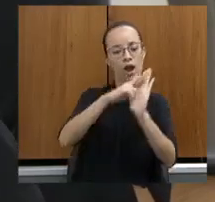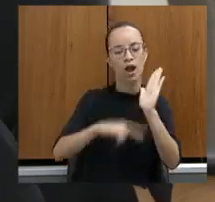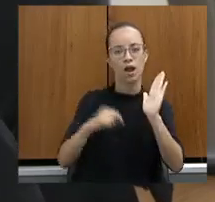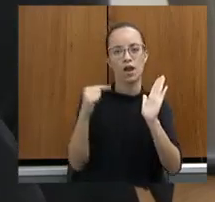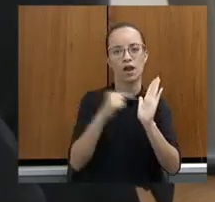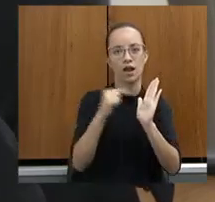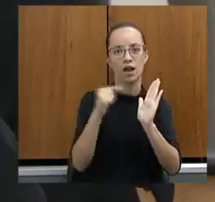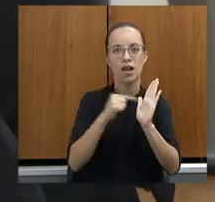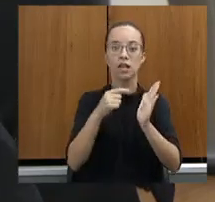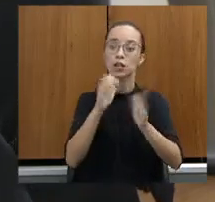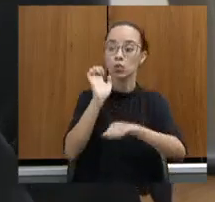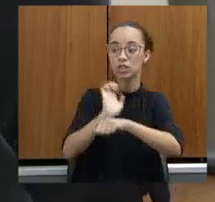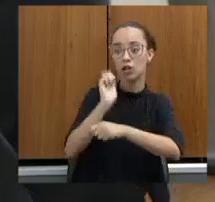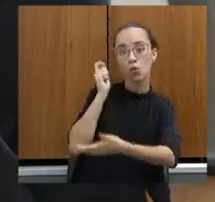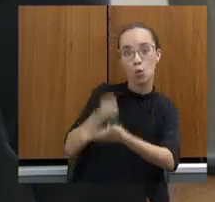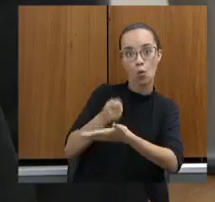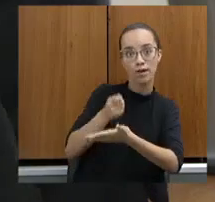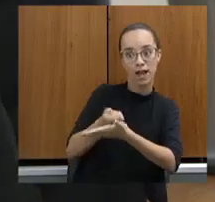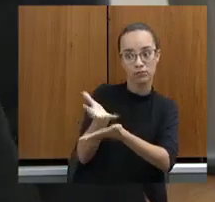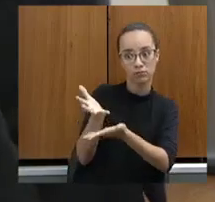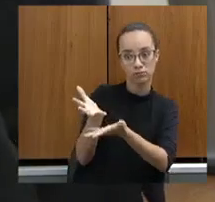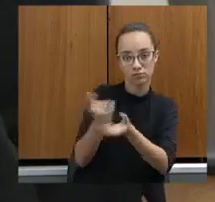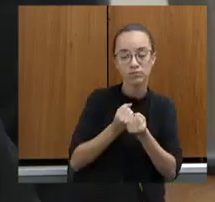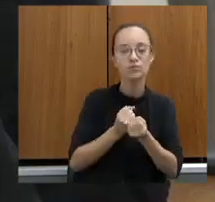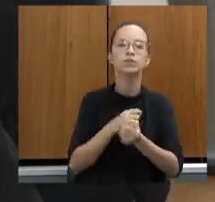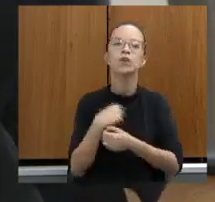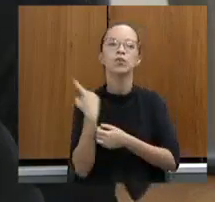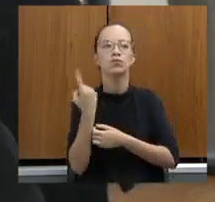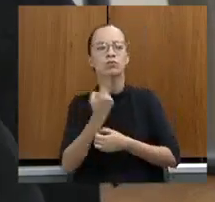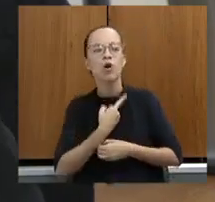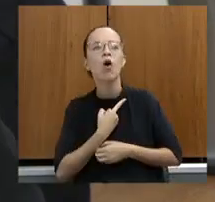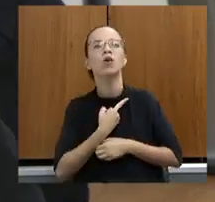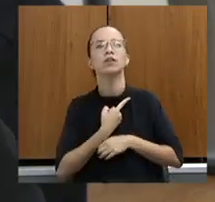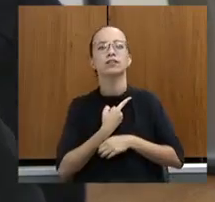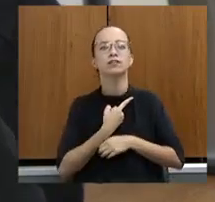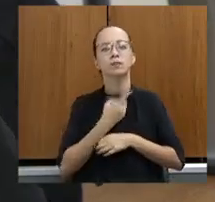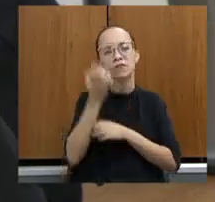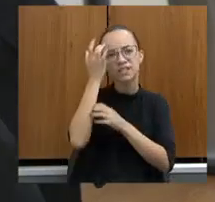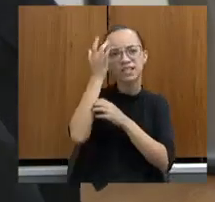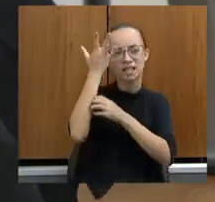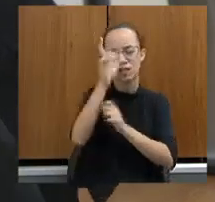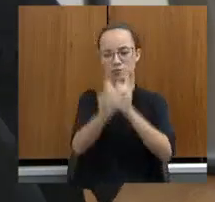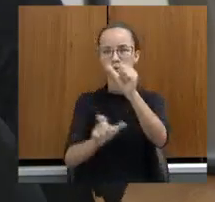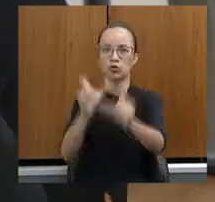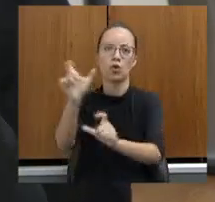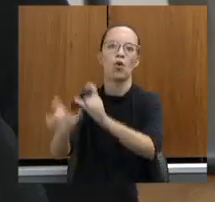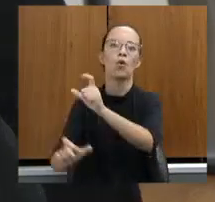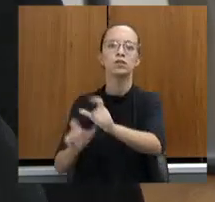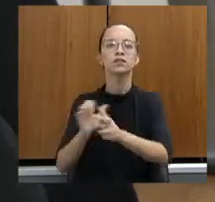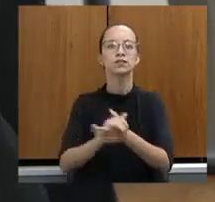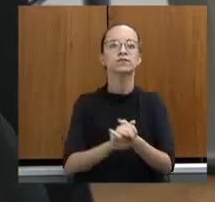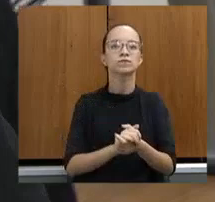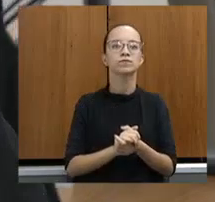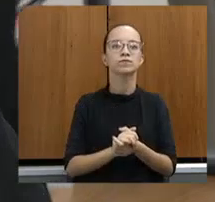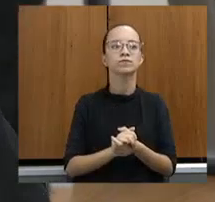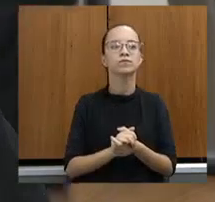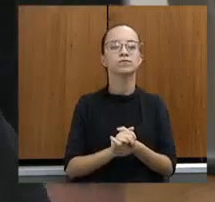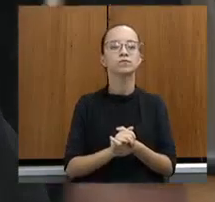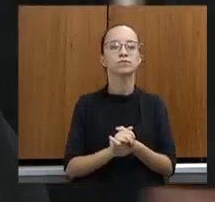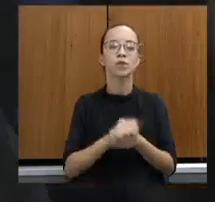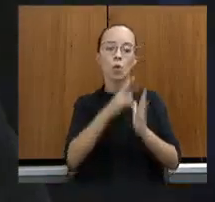que o estado exige Nesse caso a gente vem desobrigando os contribuintes era um grande